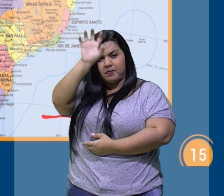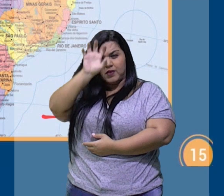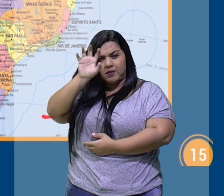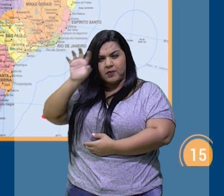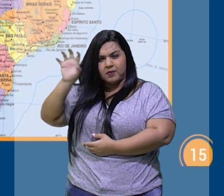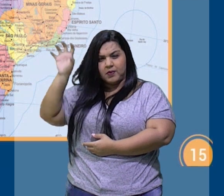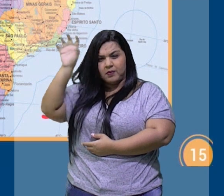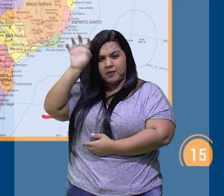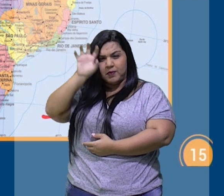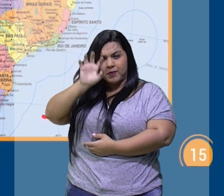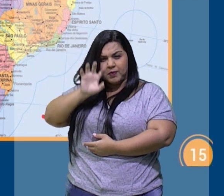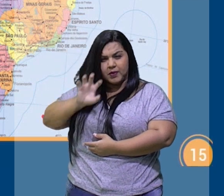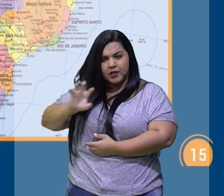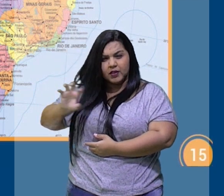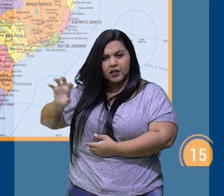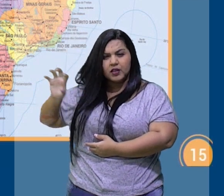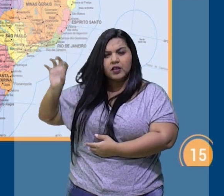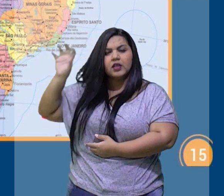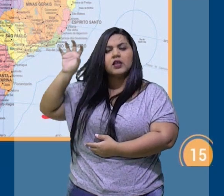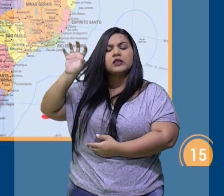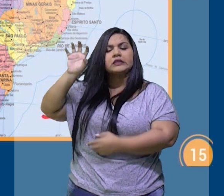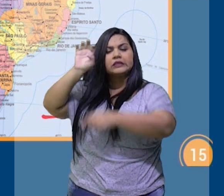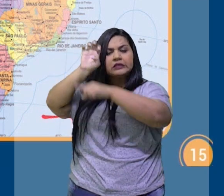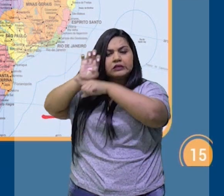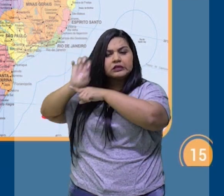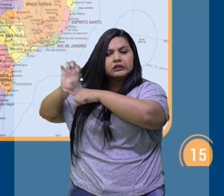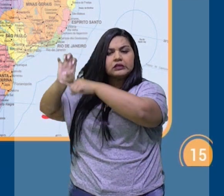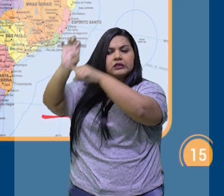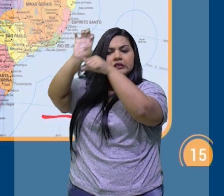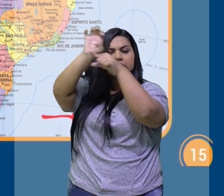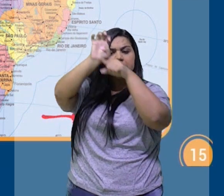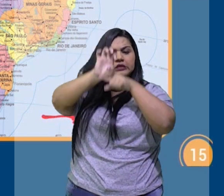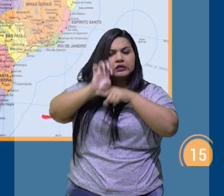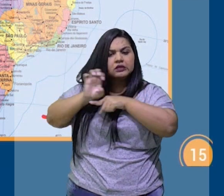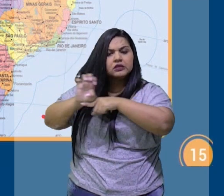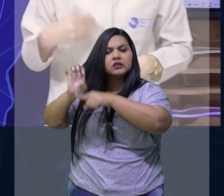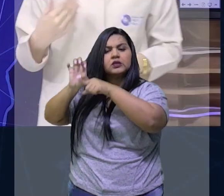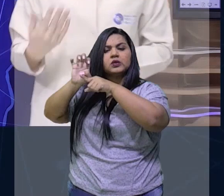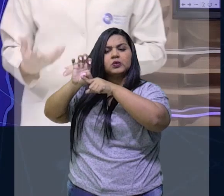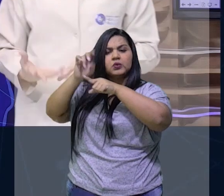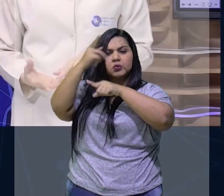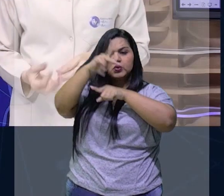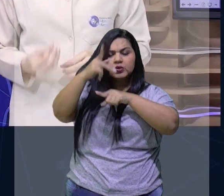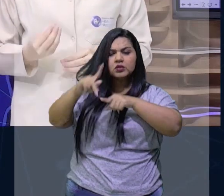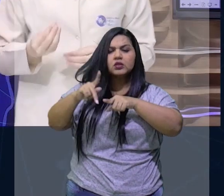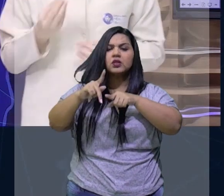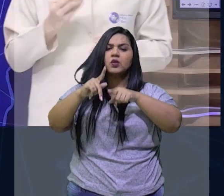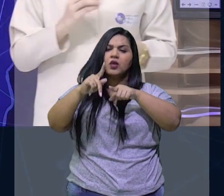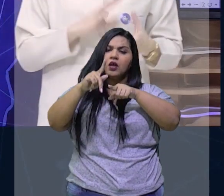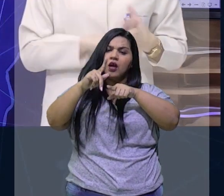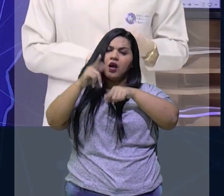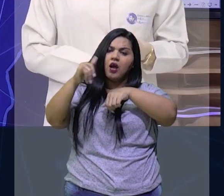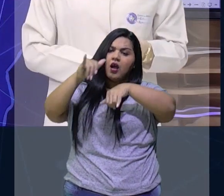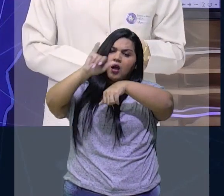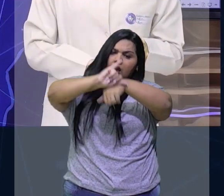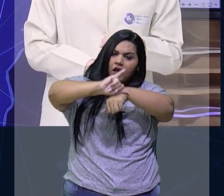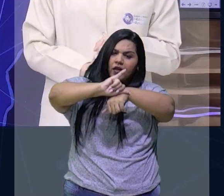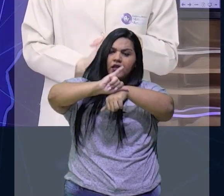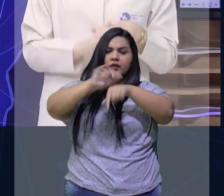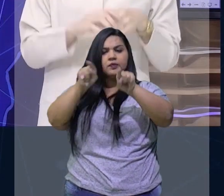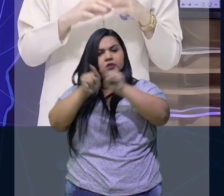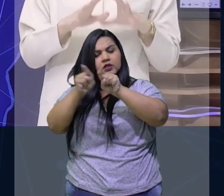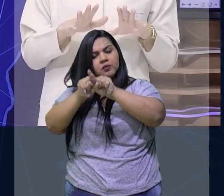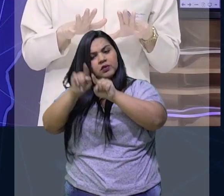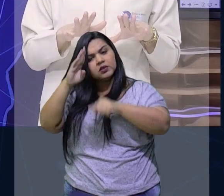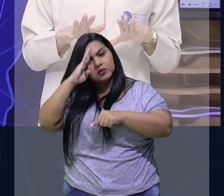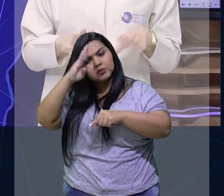do Brasil, né, por estados, né, cada estado ali com sua representação, mostrando a capital e também as principais